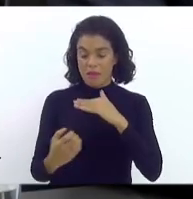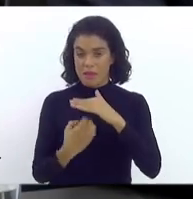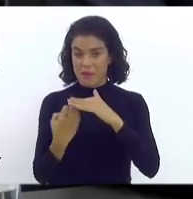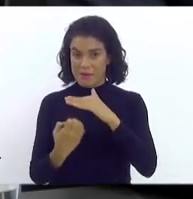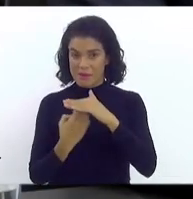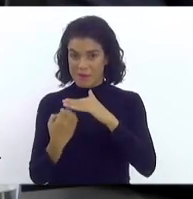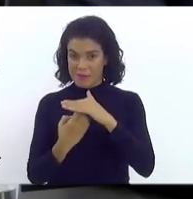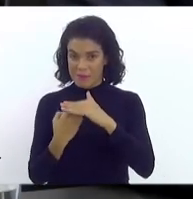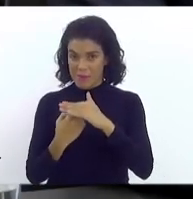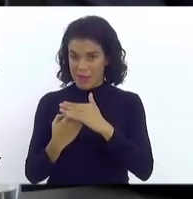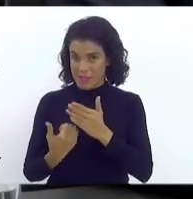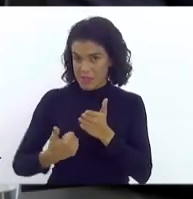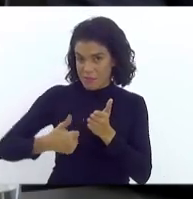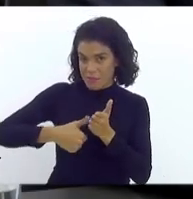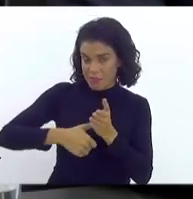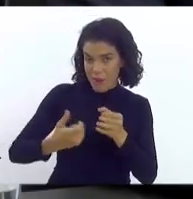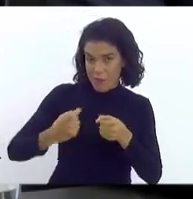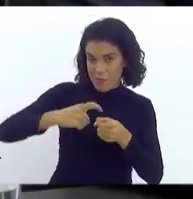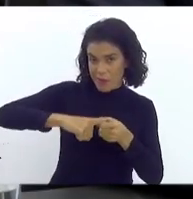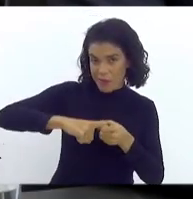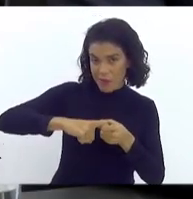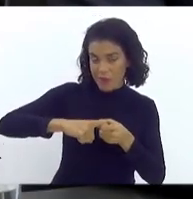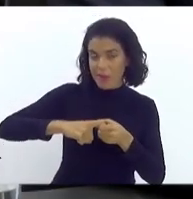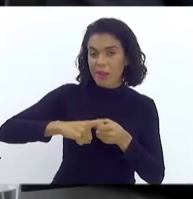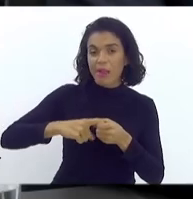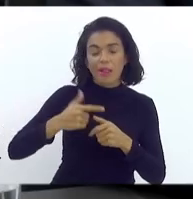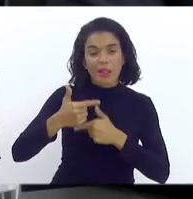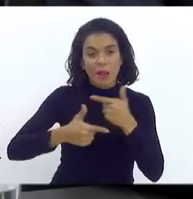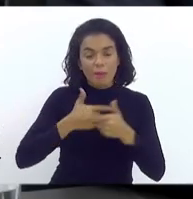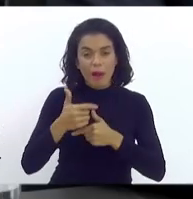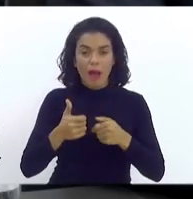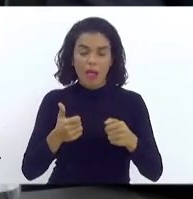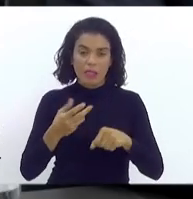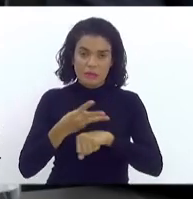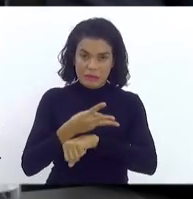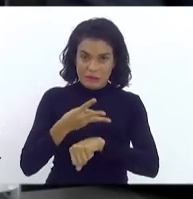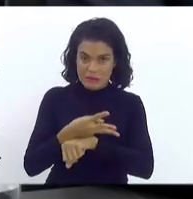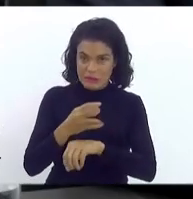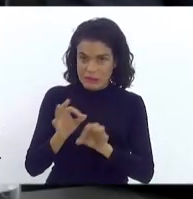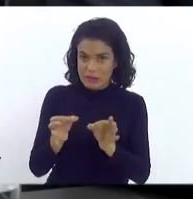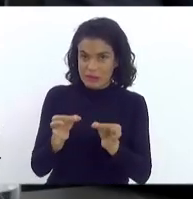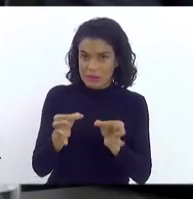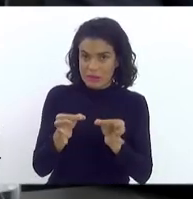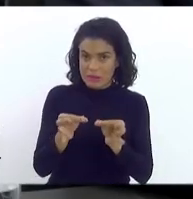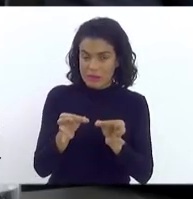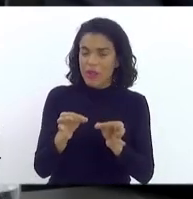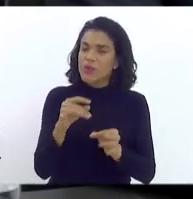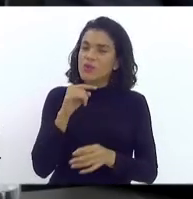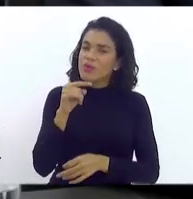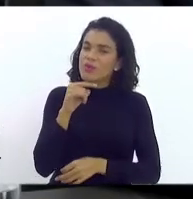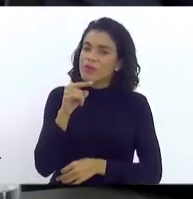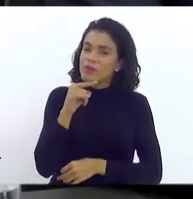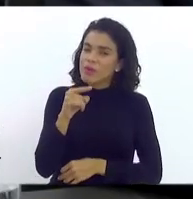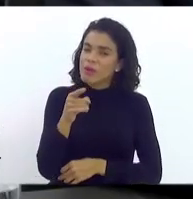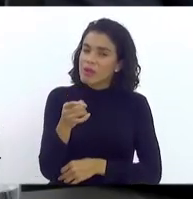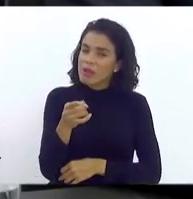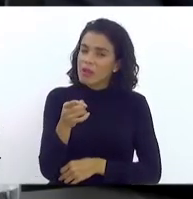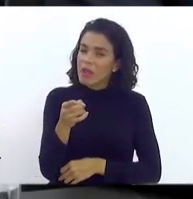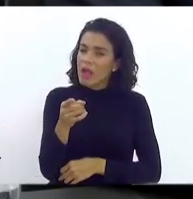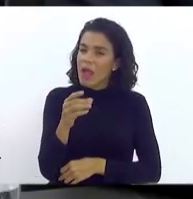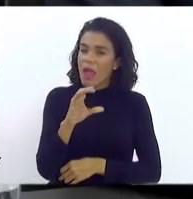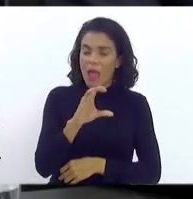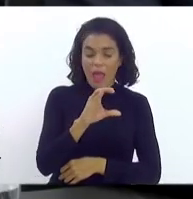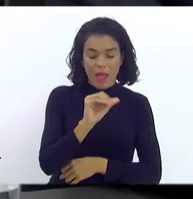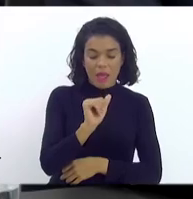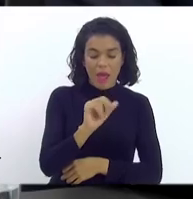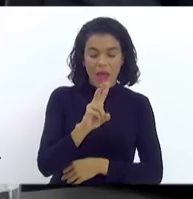entram, conveniadas, né? Que prestam o serviço, né? Então vocês, eu só quero tirar essa dúvida. É até ali o cavalete, do